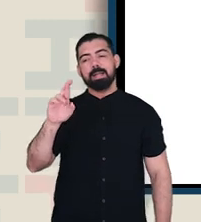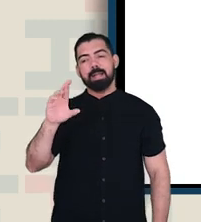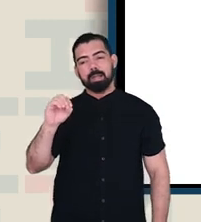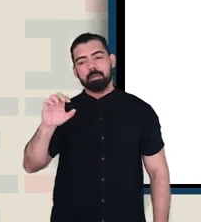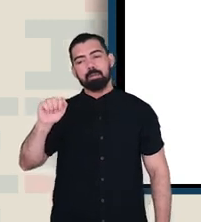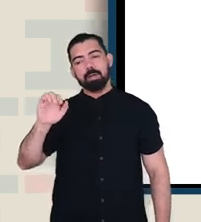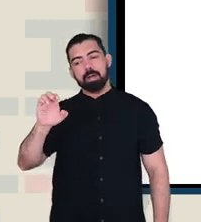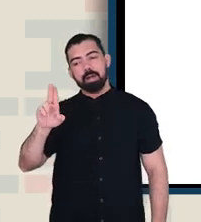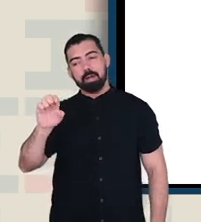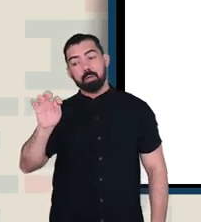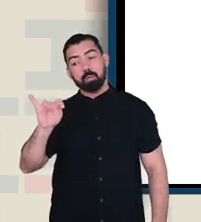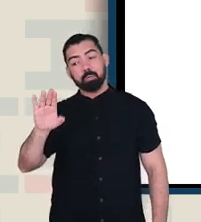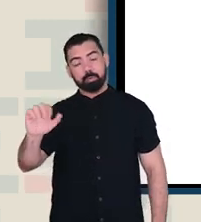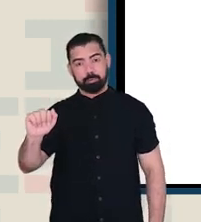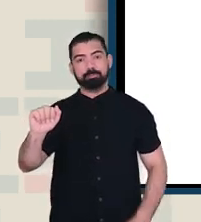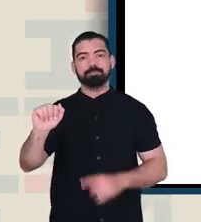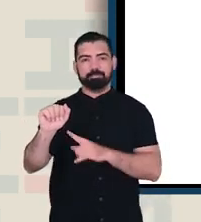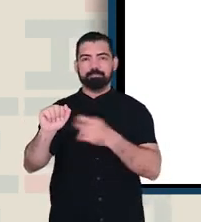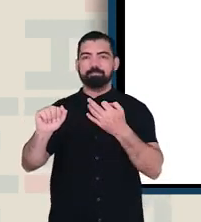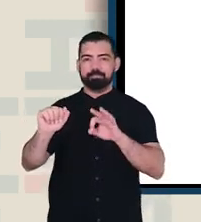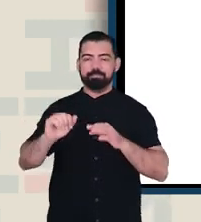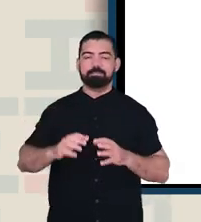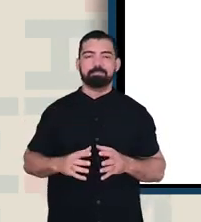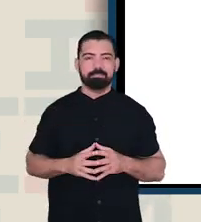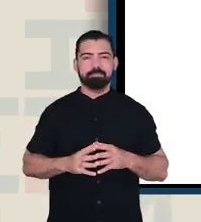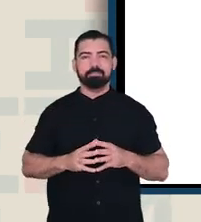utilizar ambas as práticas.